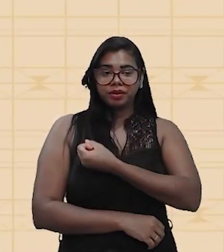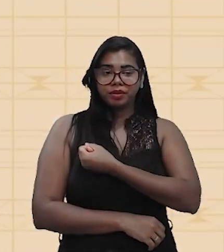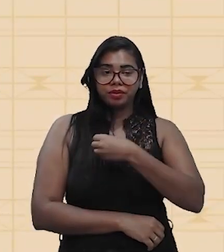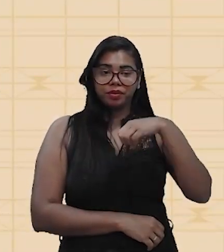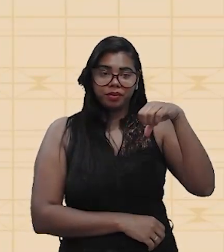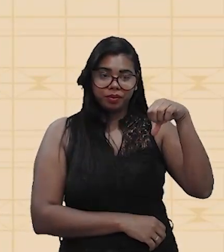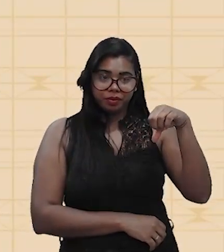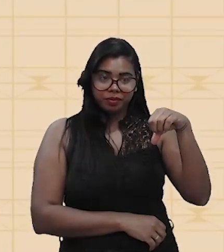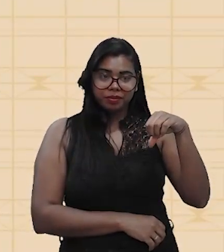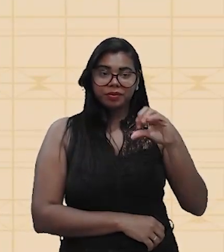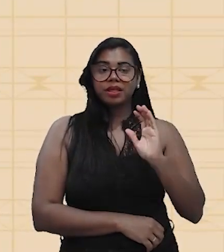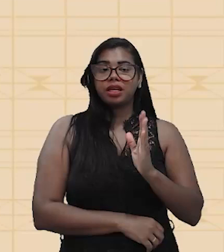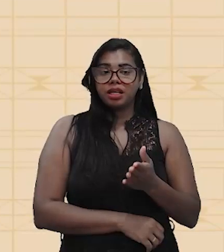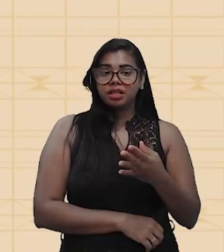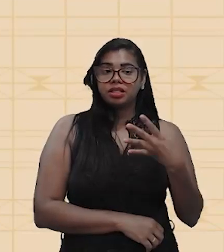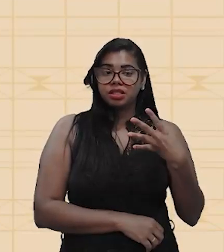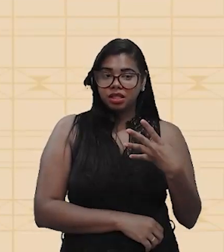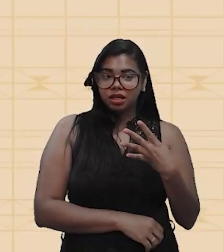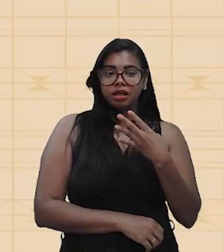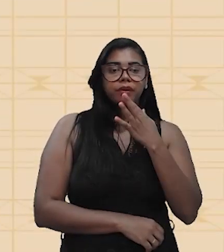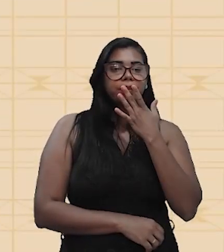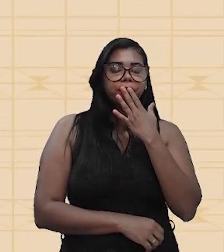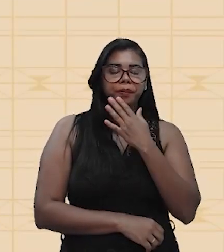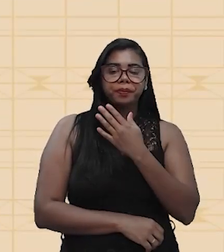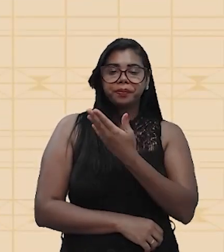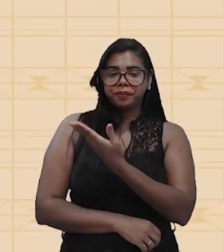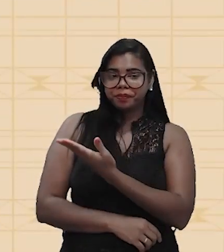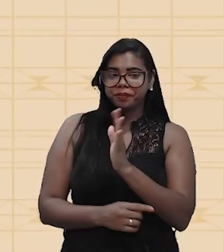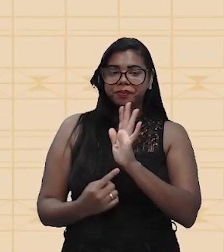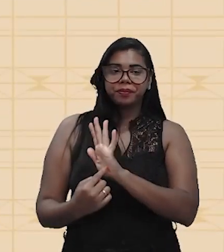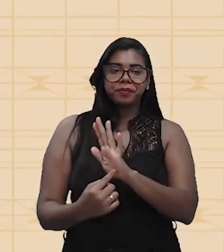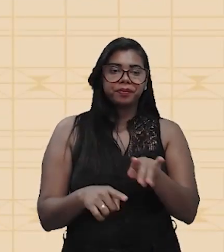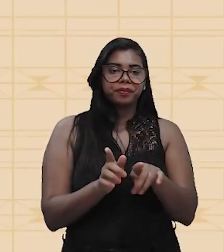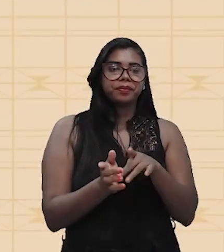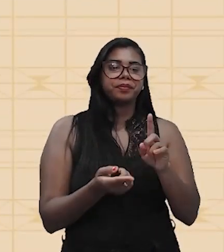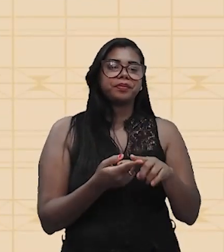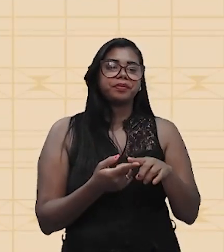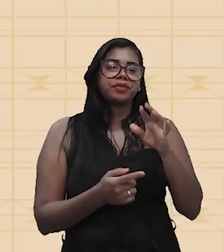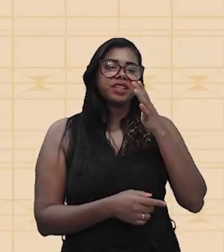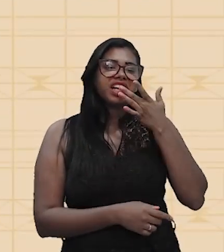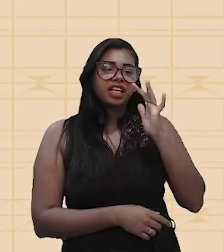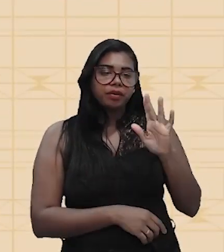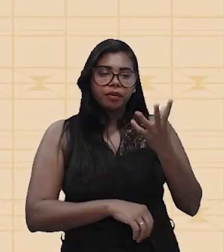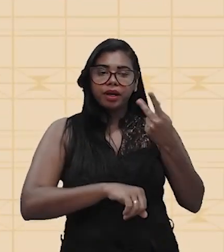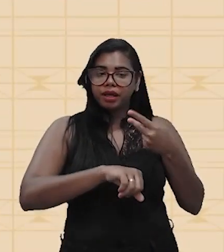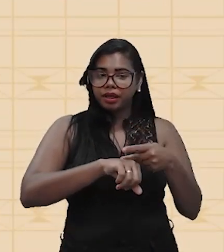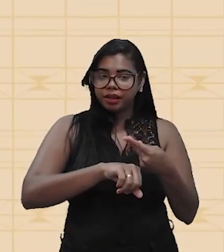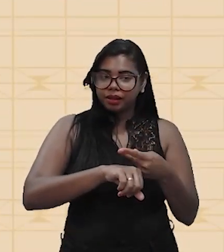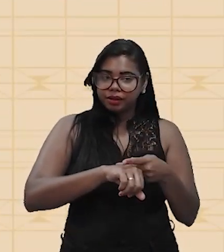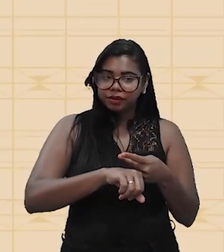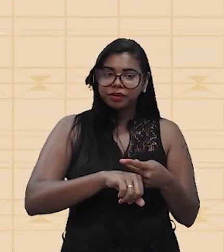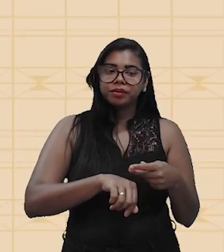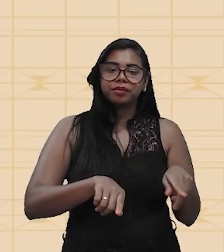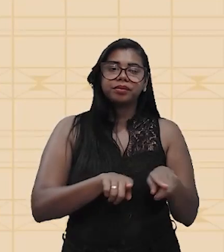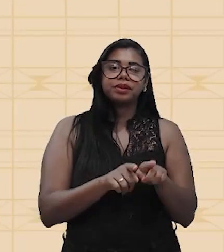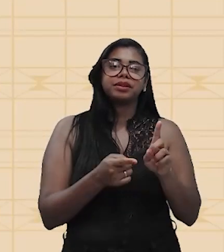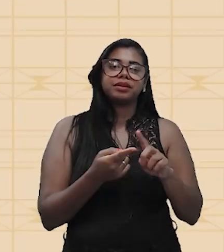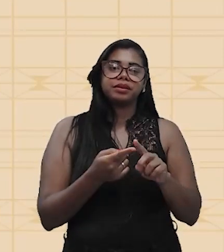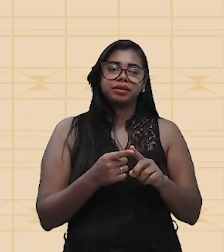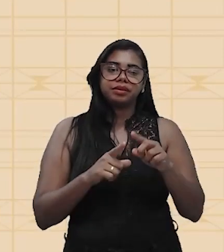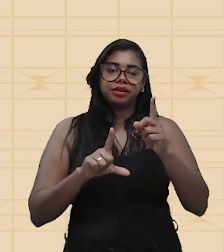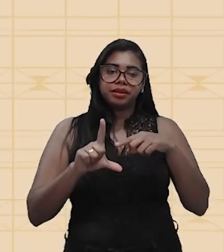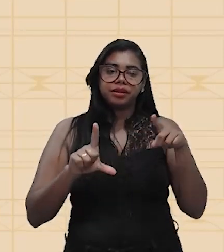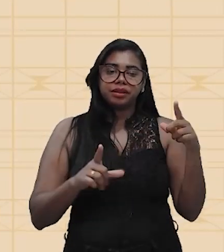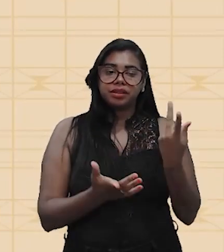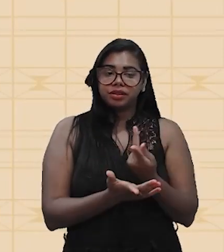a quarta cor, o quarto anel, ele pode ser dourado ou prata, que nesse caso representa a taxa de erro.